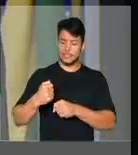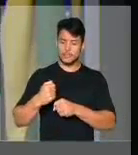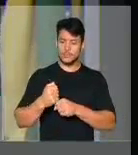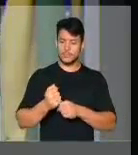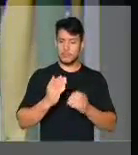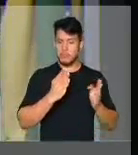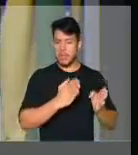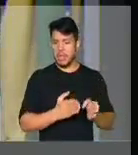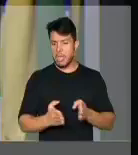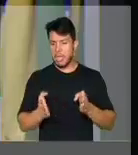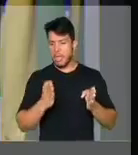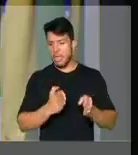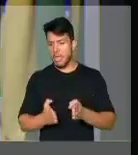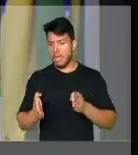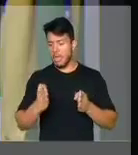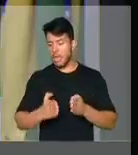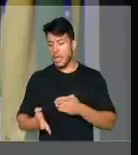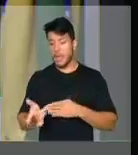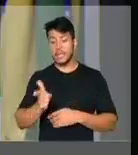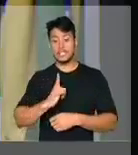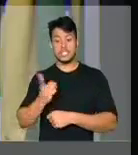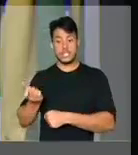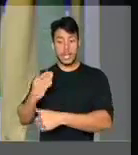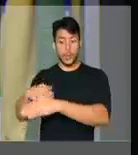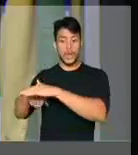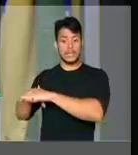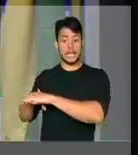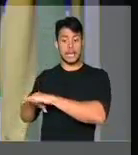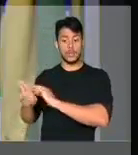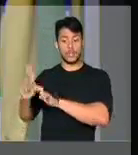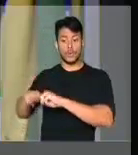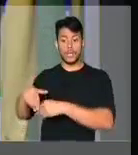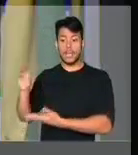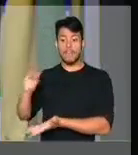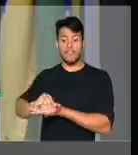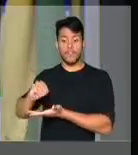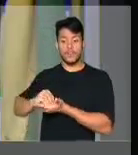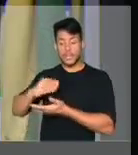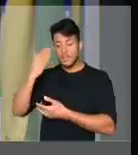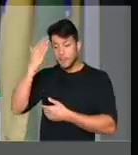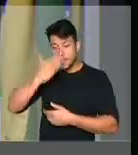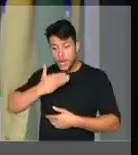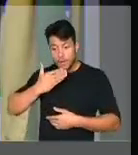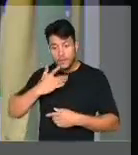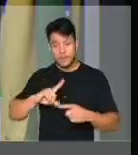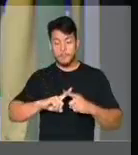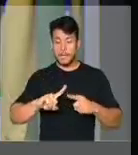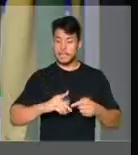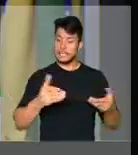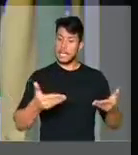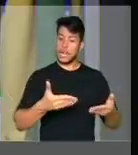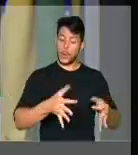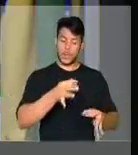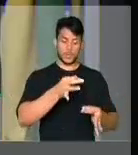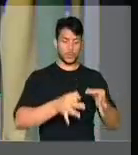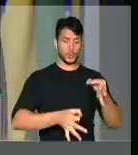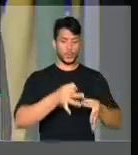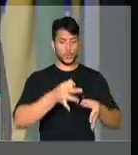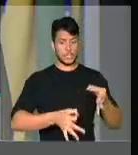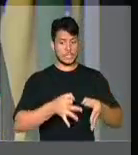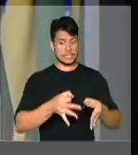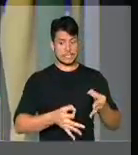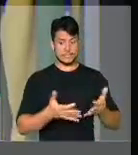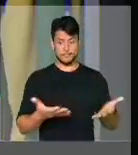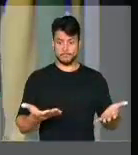se encontrava parado exatamente por falta de provas. Mas o juiz de primeira